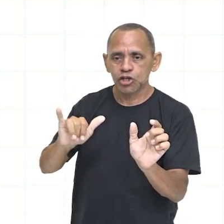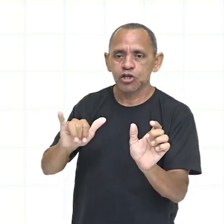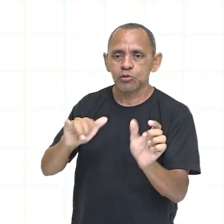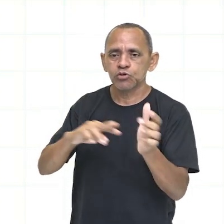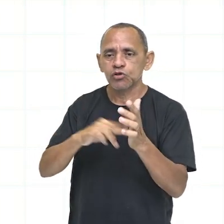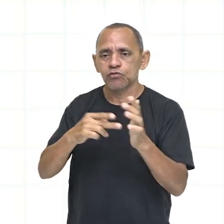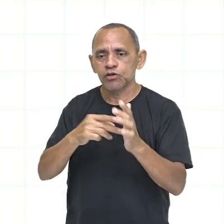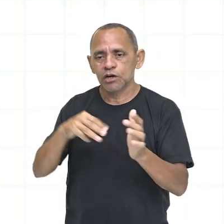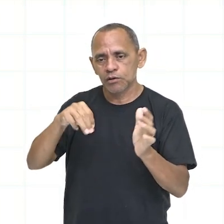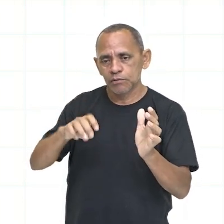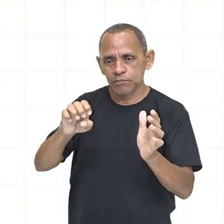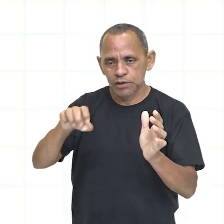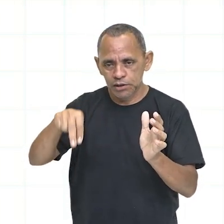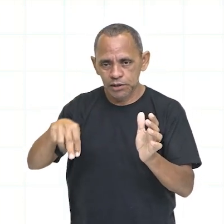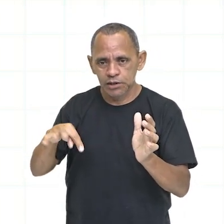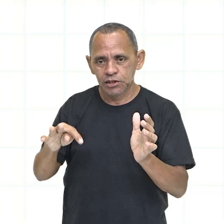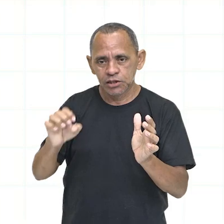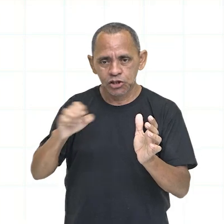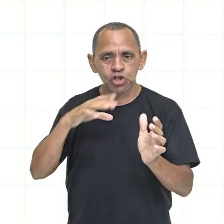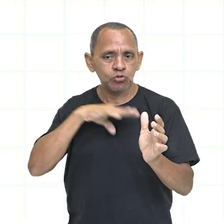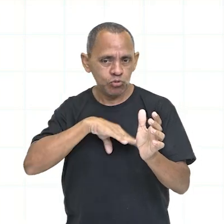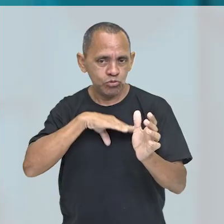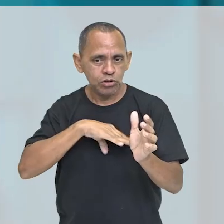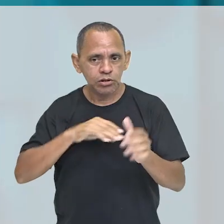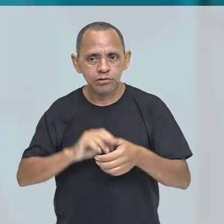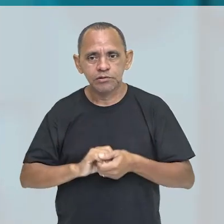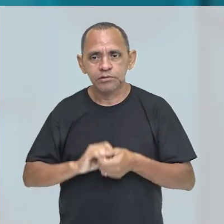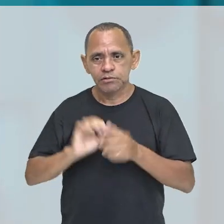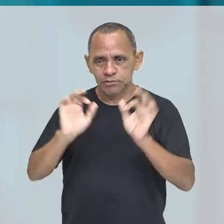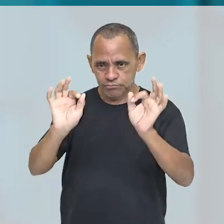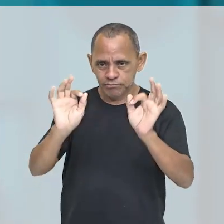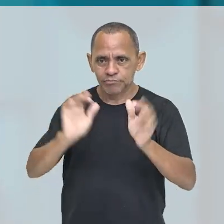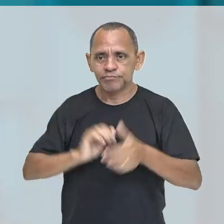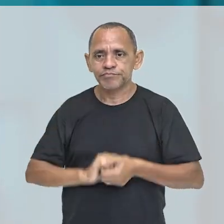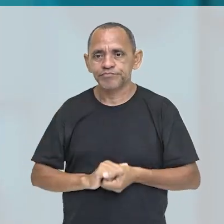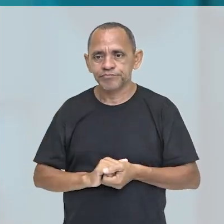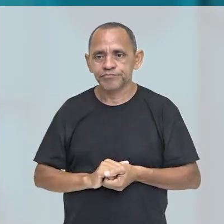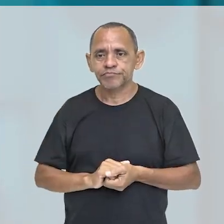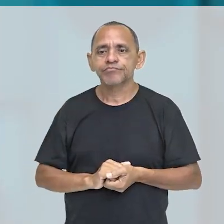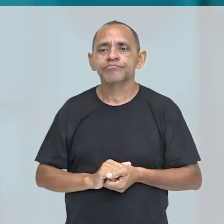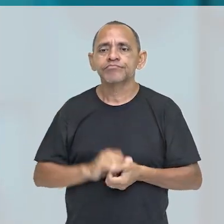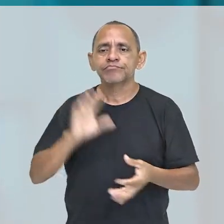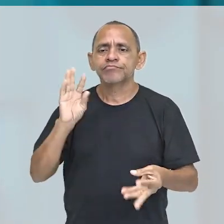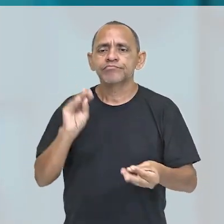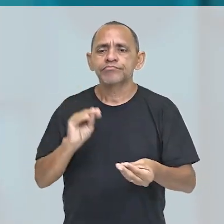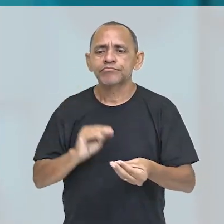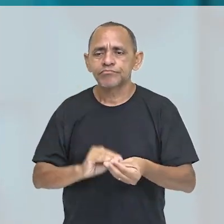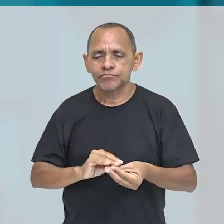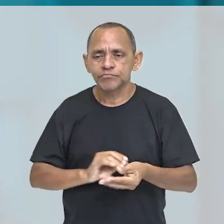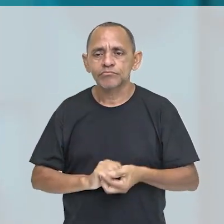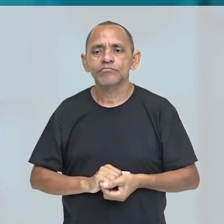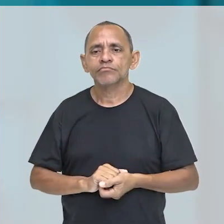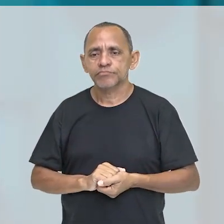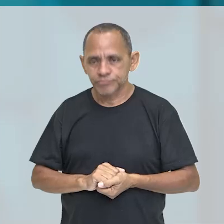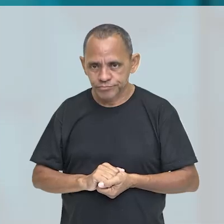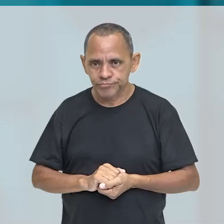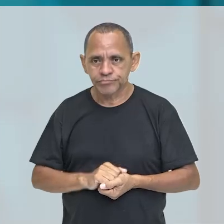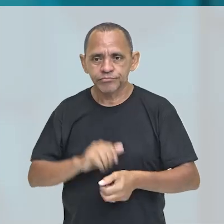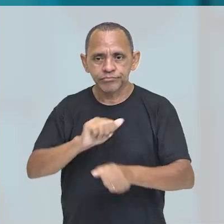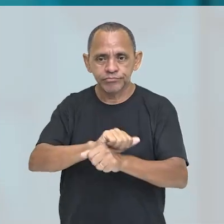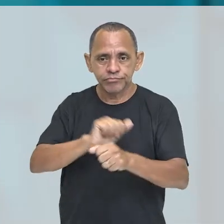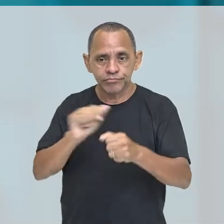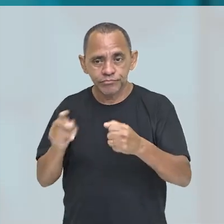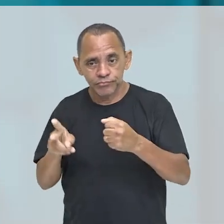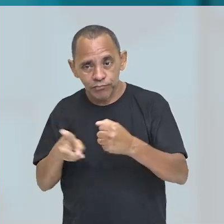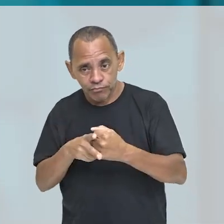ser sempre mente em língua portuguesa, tá certo? Então, gente, para resumir, advérbios é uma classe gramatical,